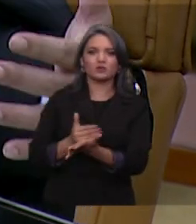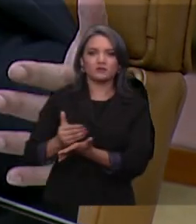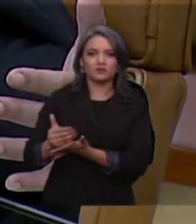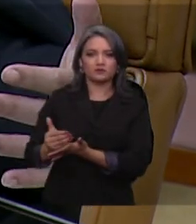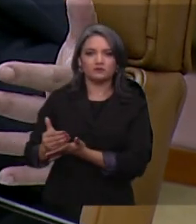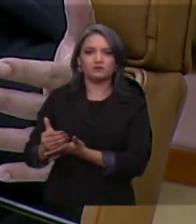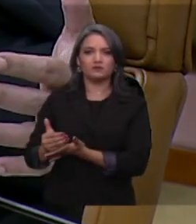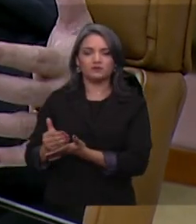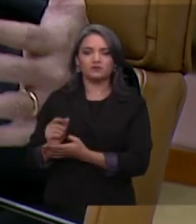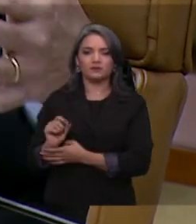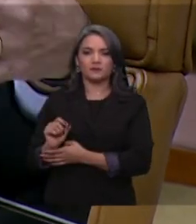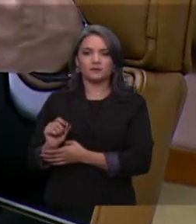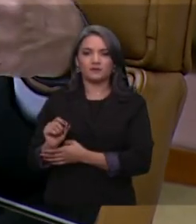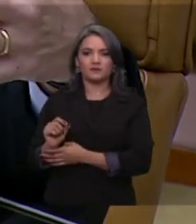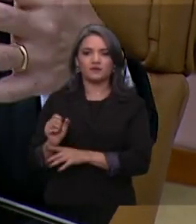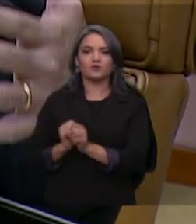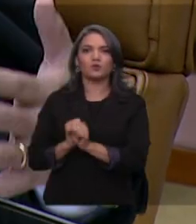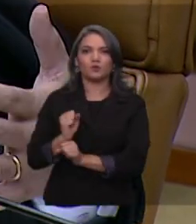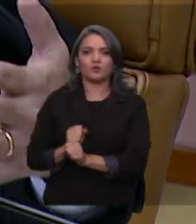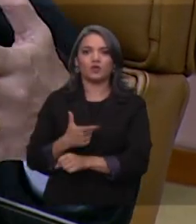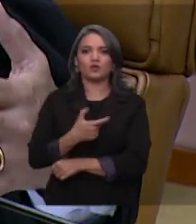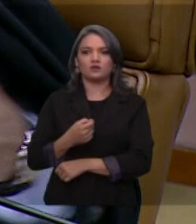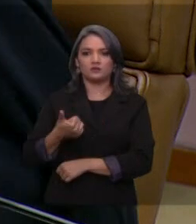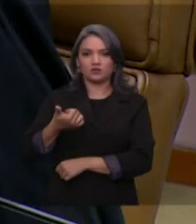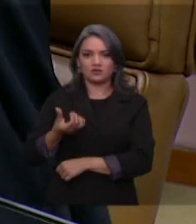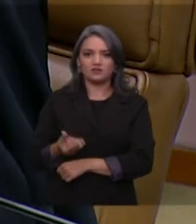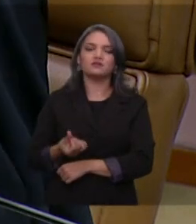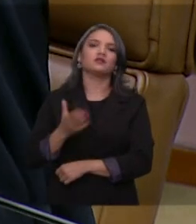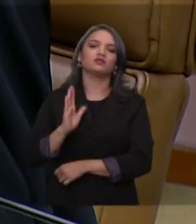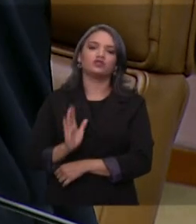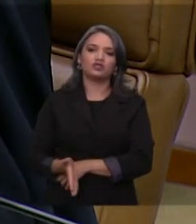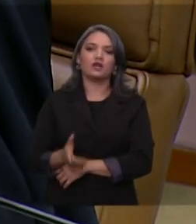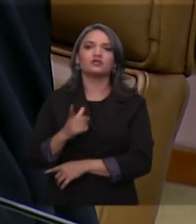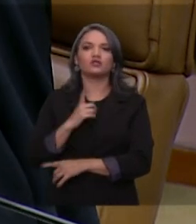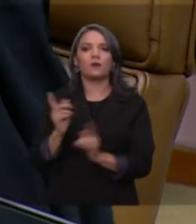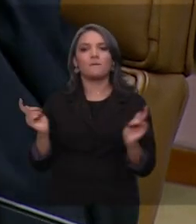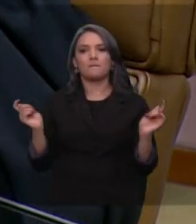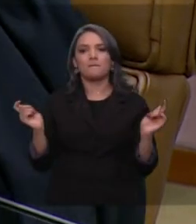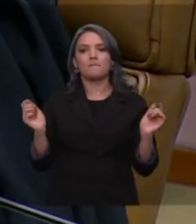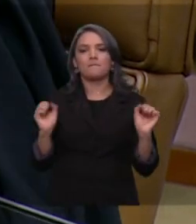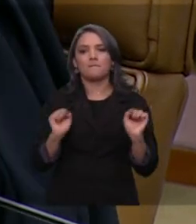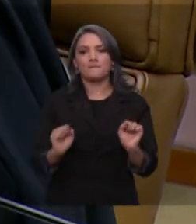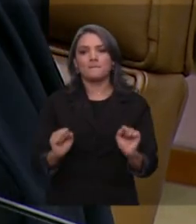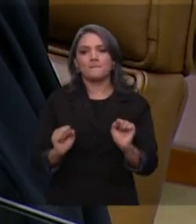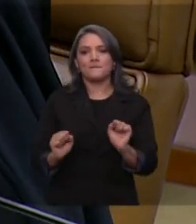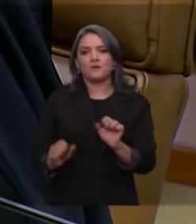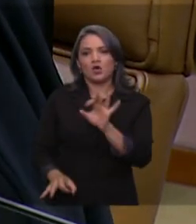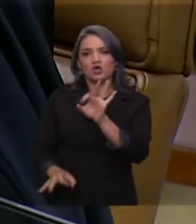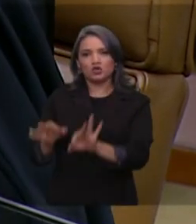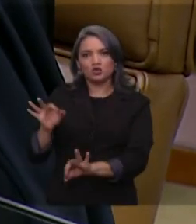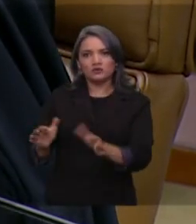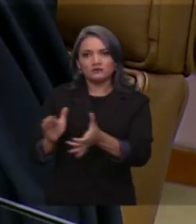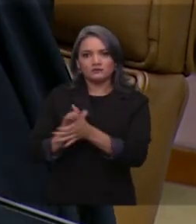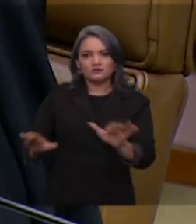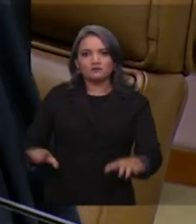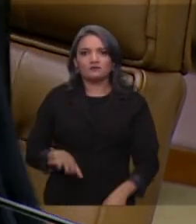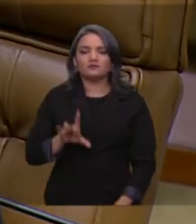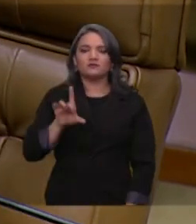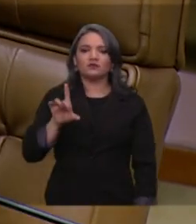desde 2016 o Brasil já estipular a possibilidade de separação judicial com o nome de desquite,